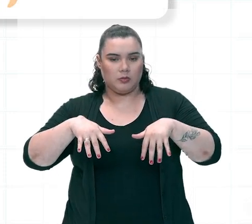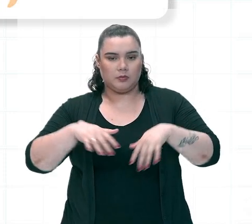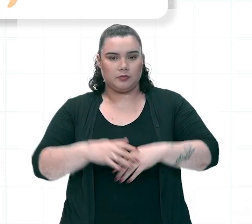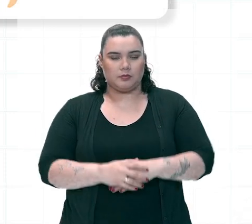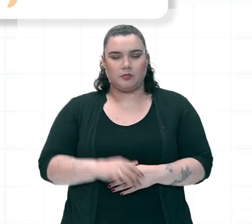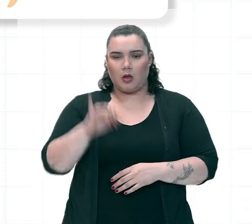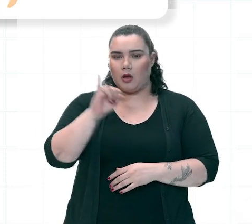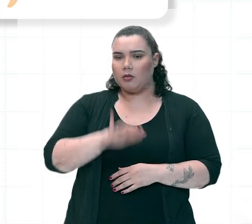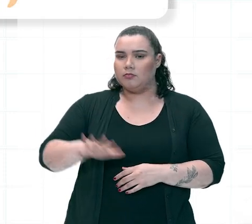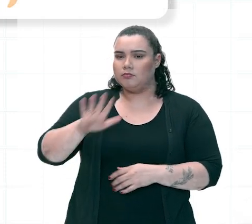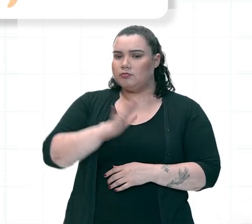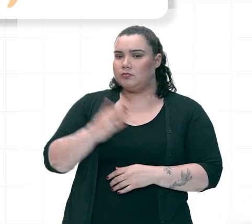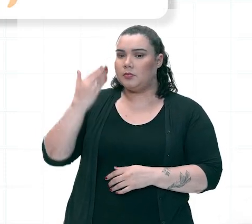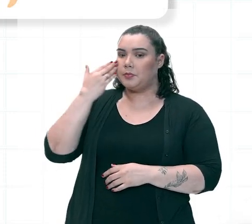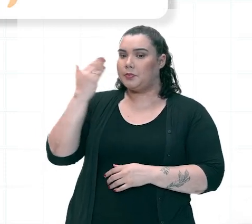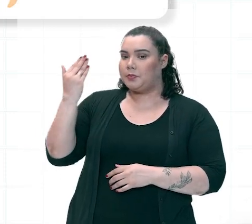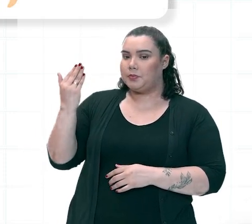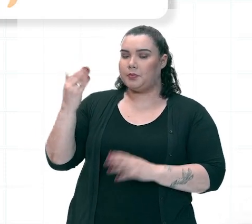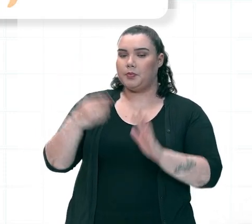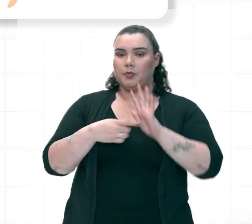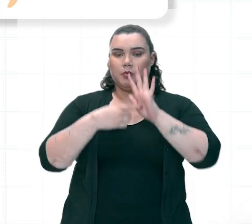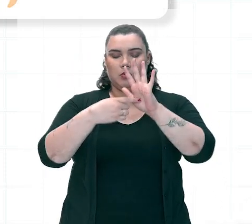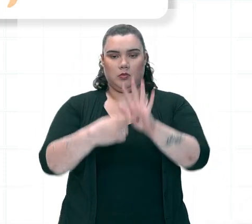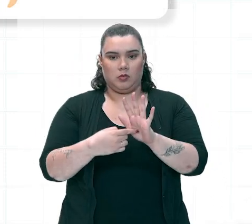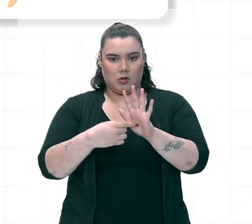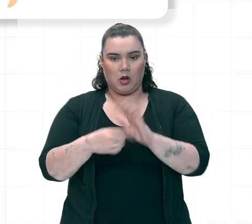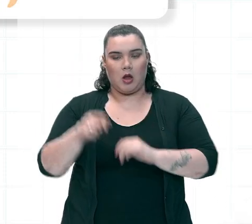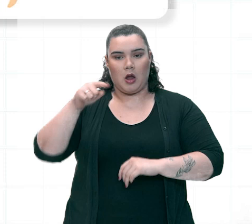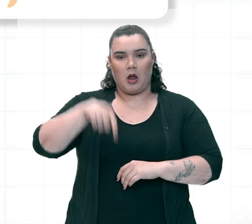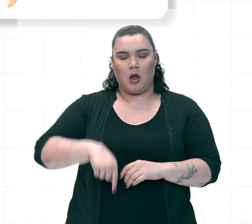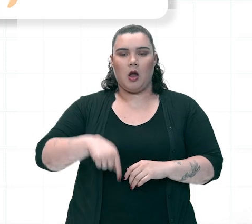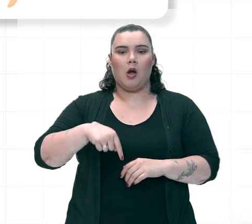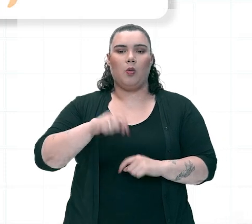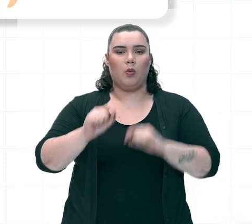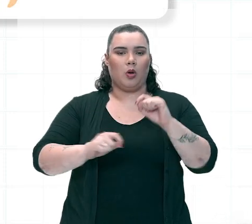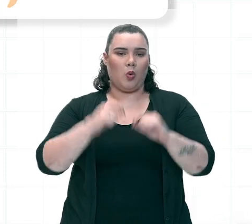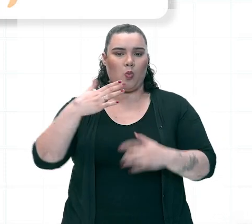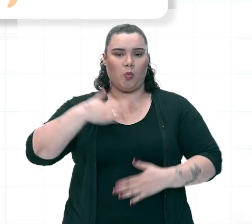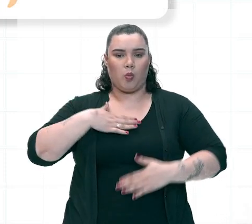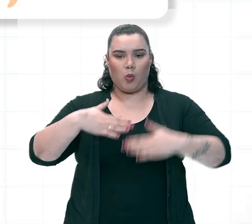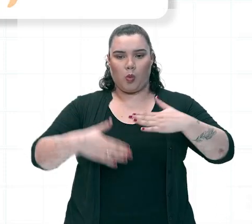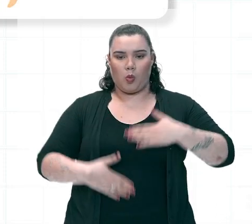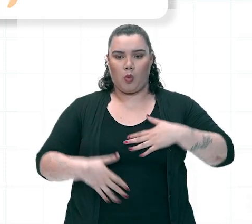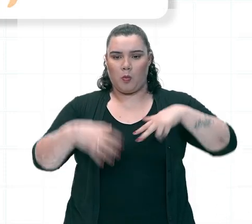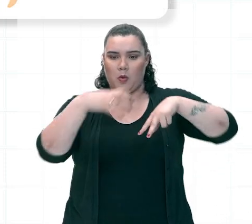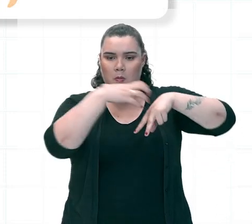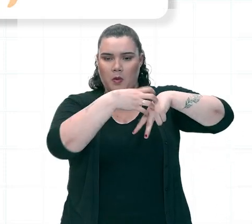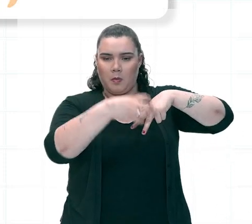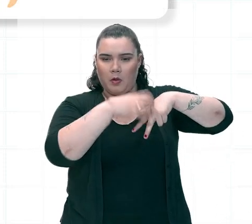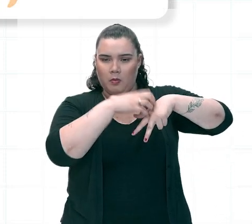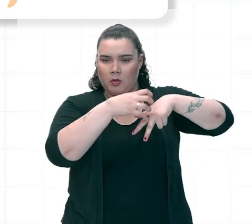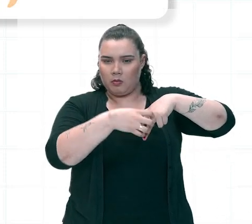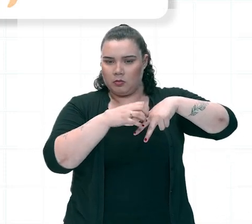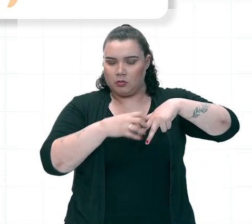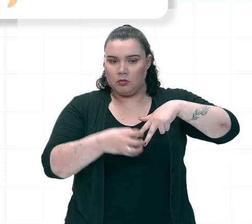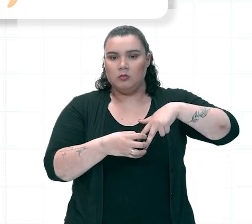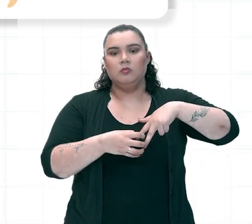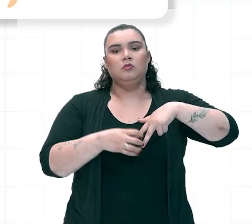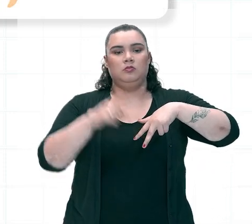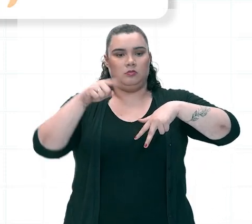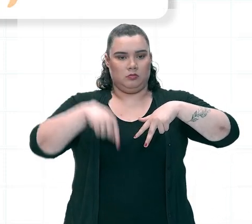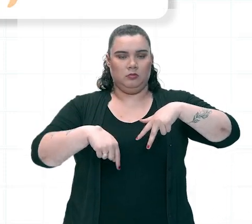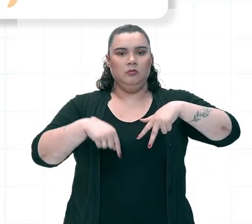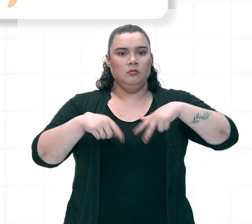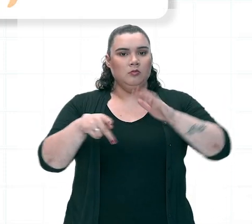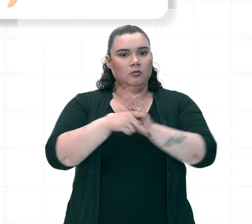Nessa imagem, você pode observar o nosso sistema endócrino, né? Uma representação aí do corpo humano,